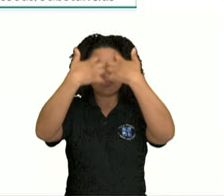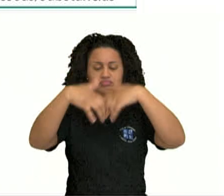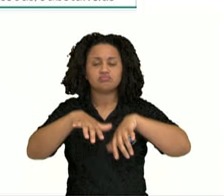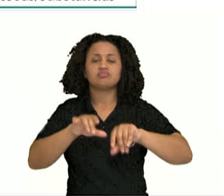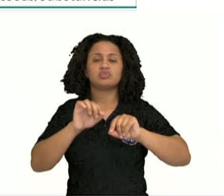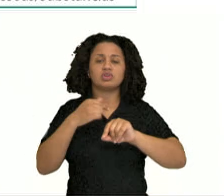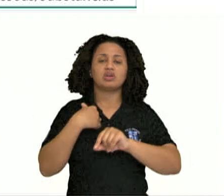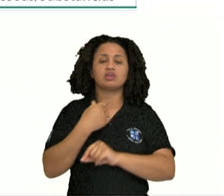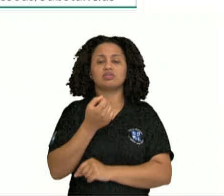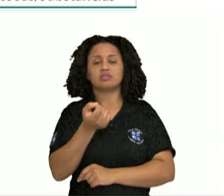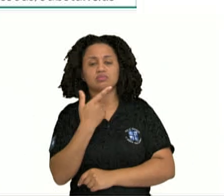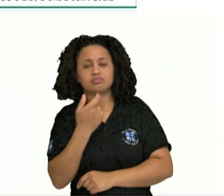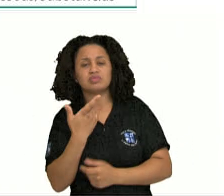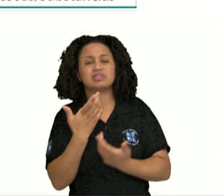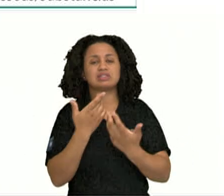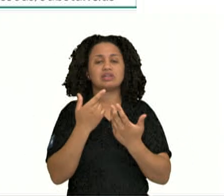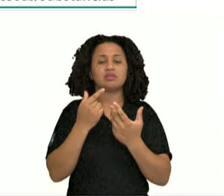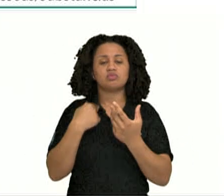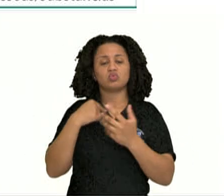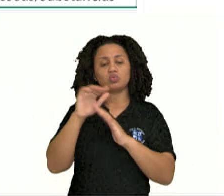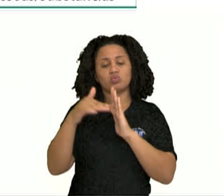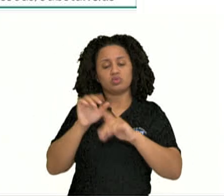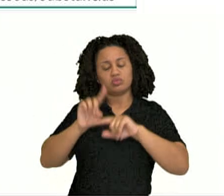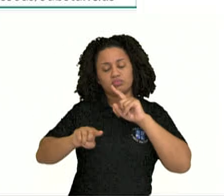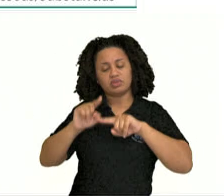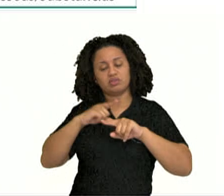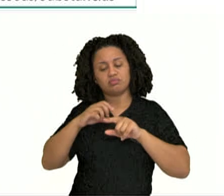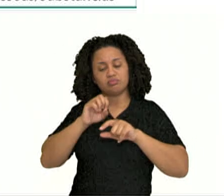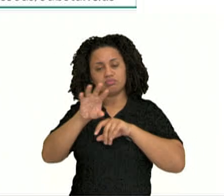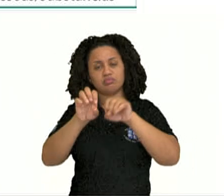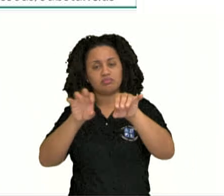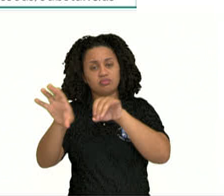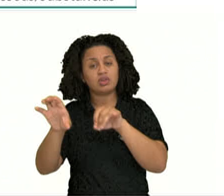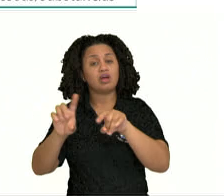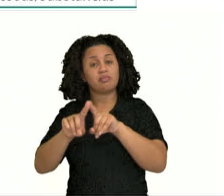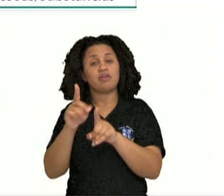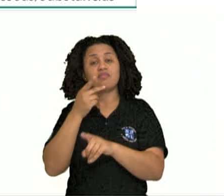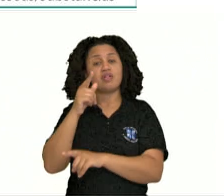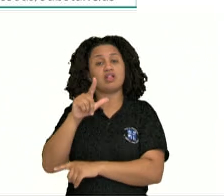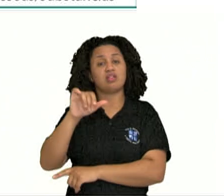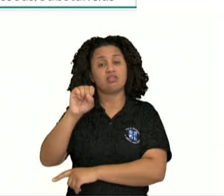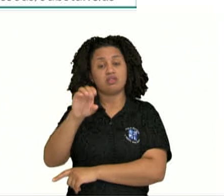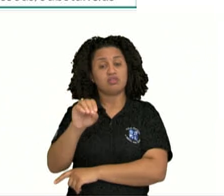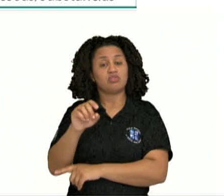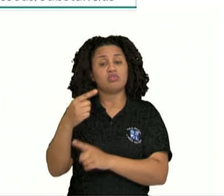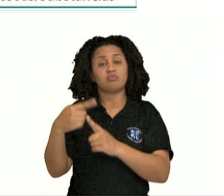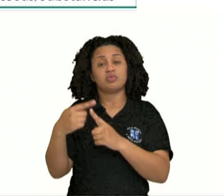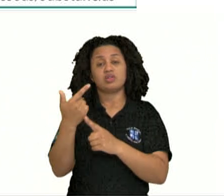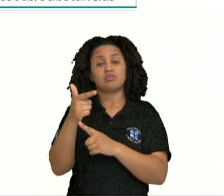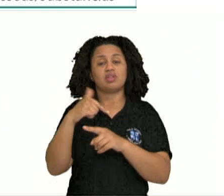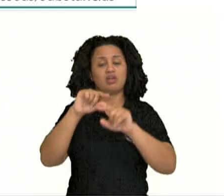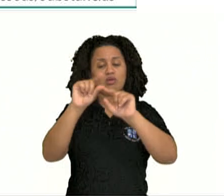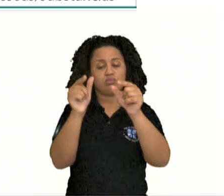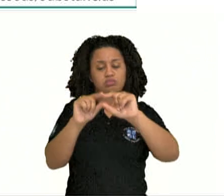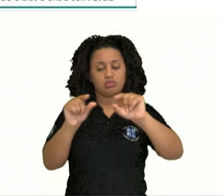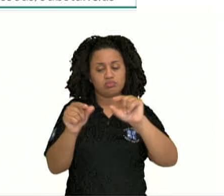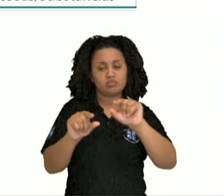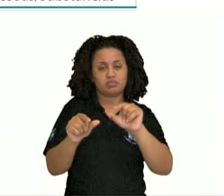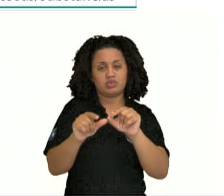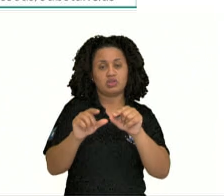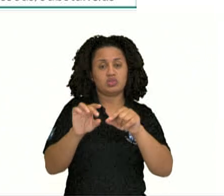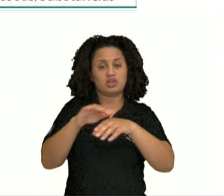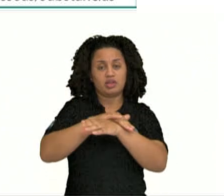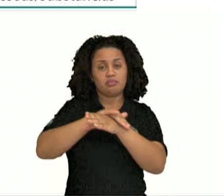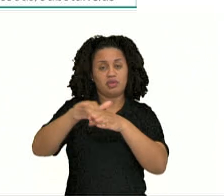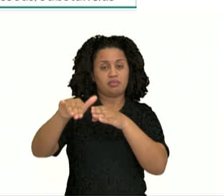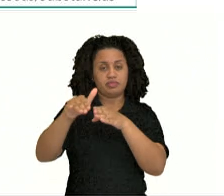medicamentos e distribui várias né substância porém ele é chamado liso porque ele não tem ribossomos aderidos a sua estrutura